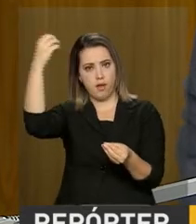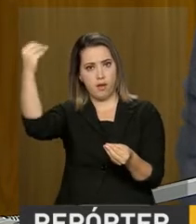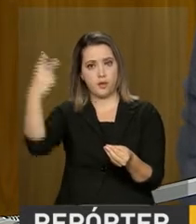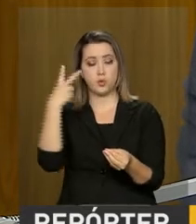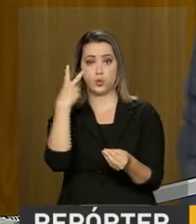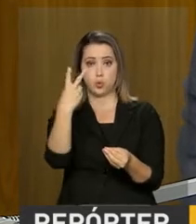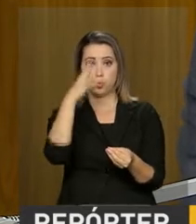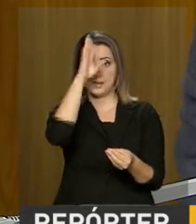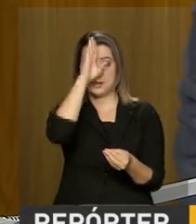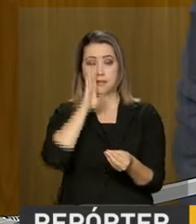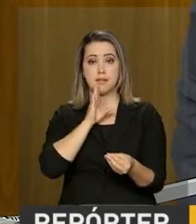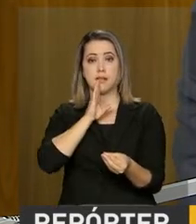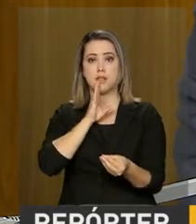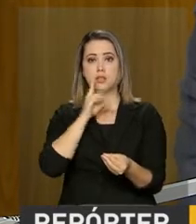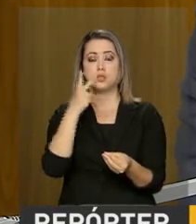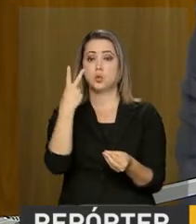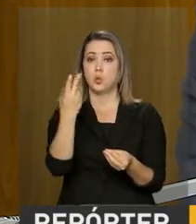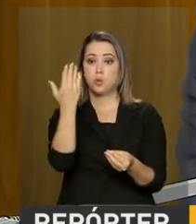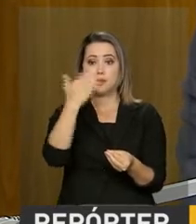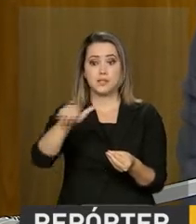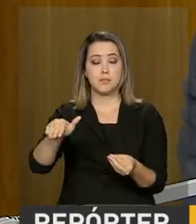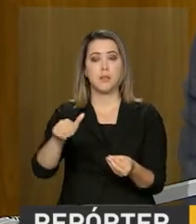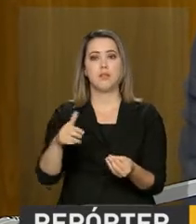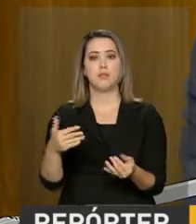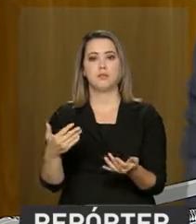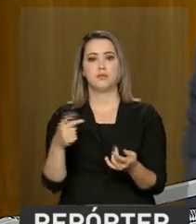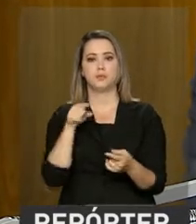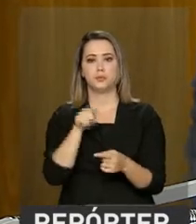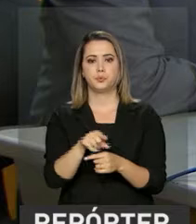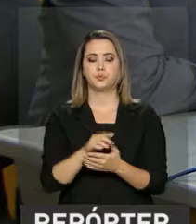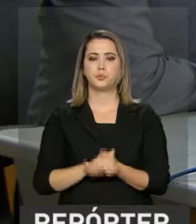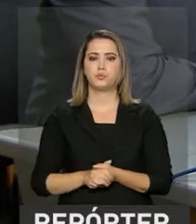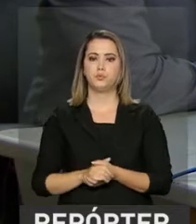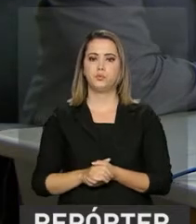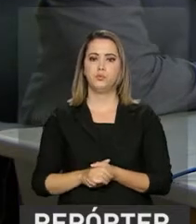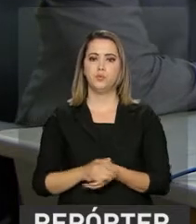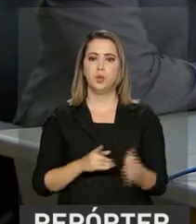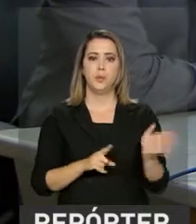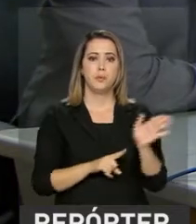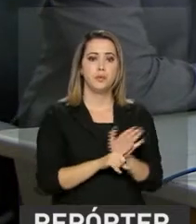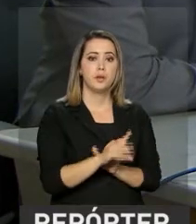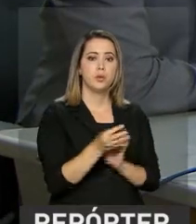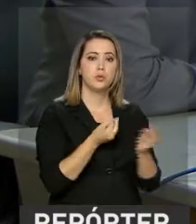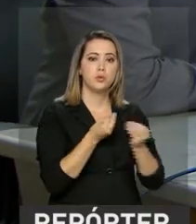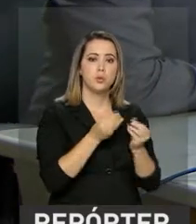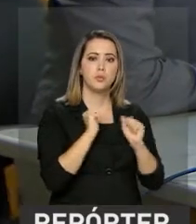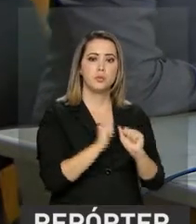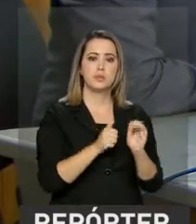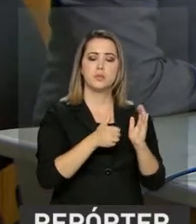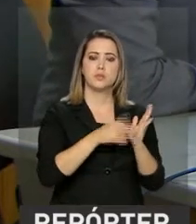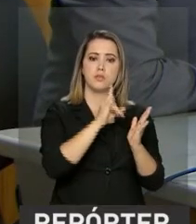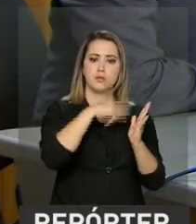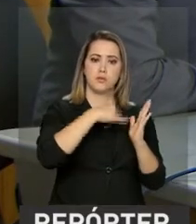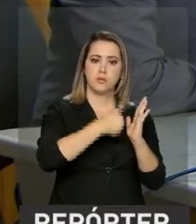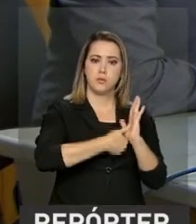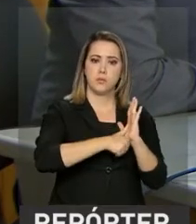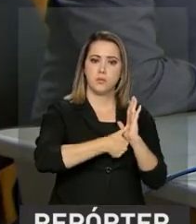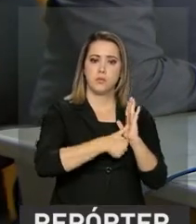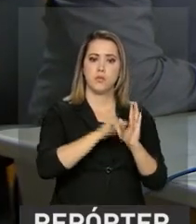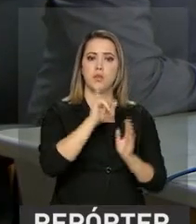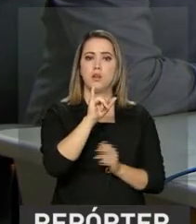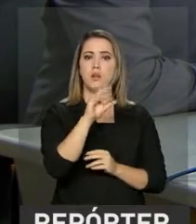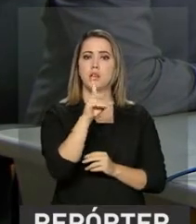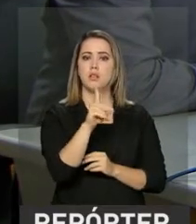preenchidas as vagas mais duas pela metade do preço e secretário como é que é possível tirar a identidade tem também o cartão e desordem